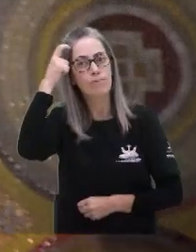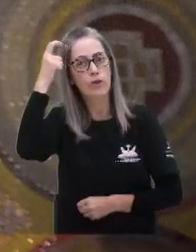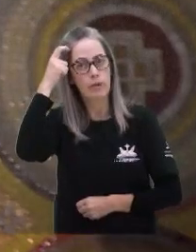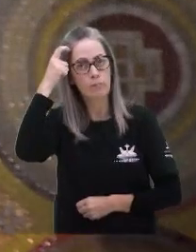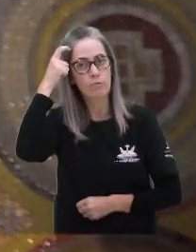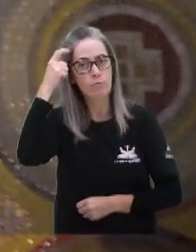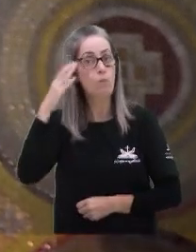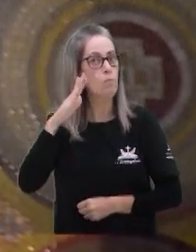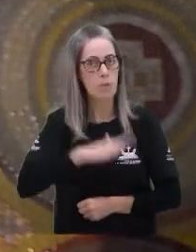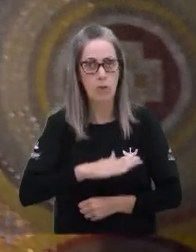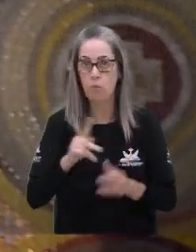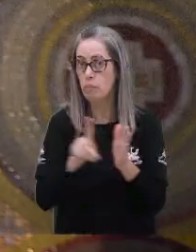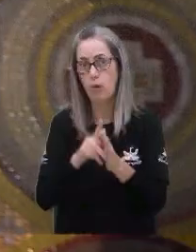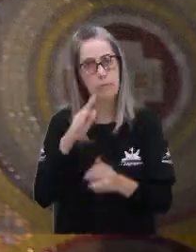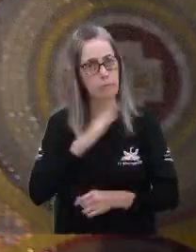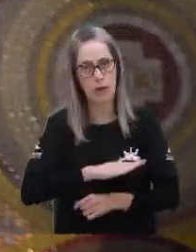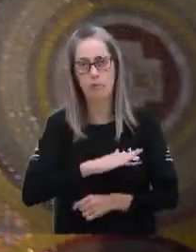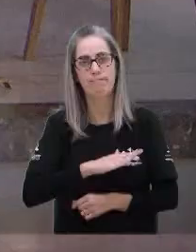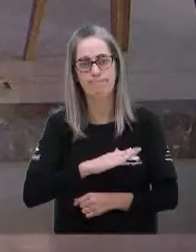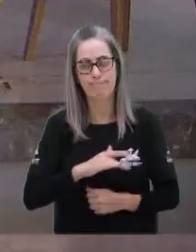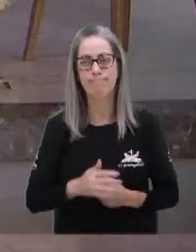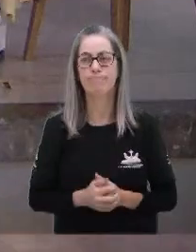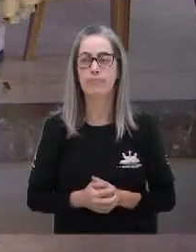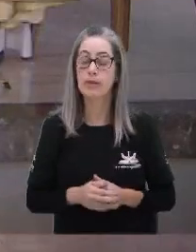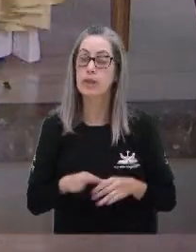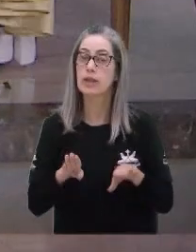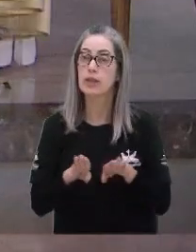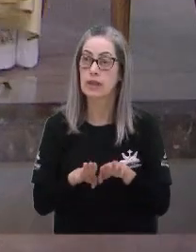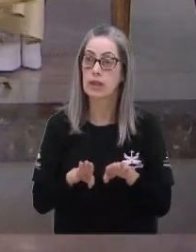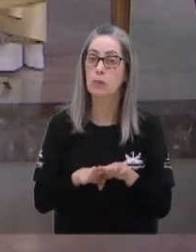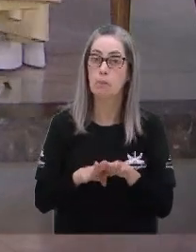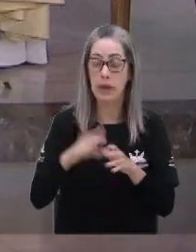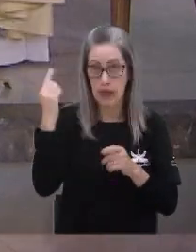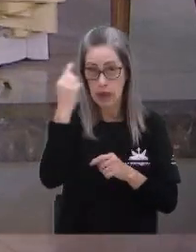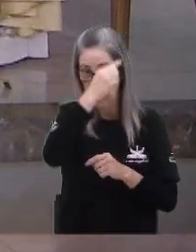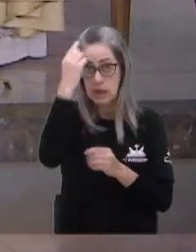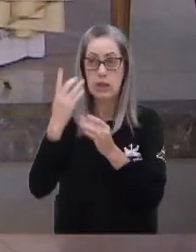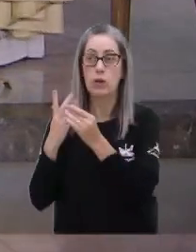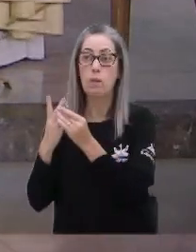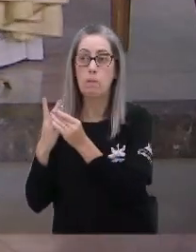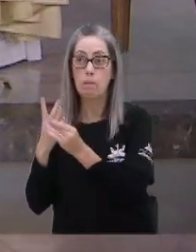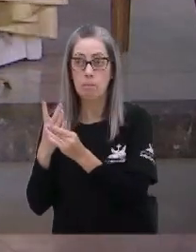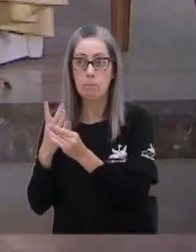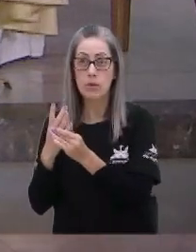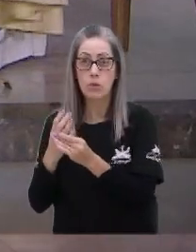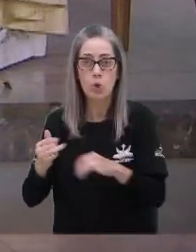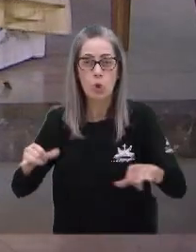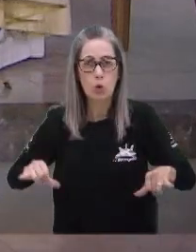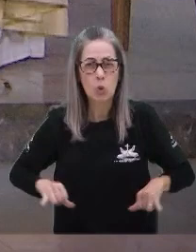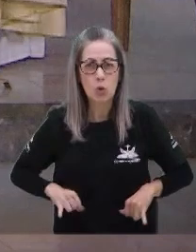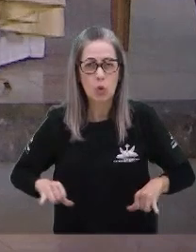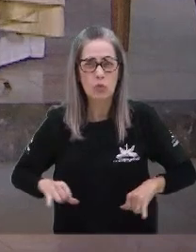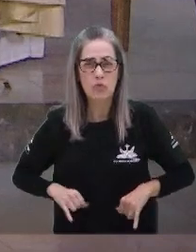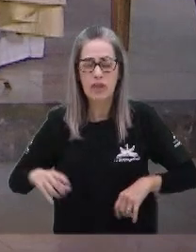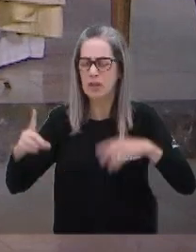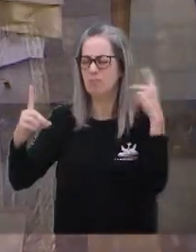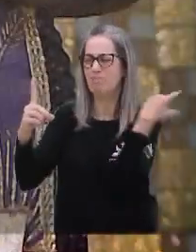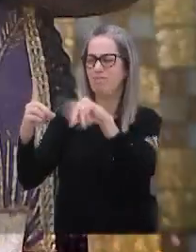o mal inclusive São Pio sofria açoites